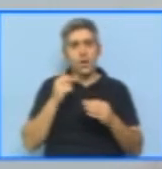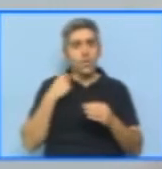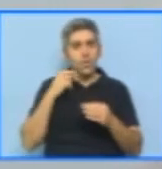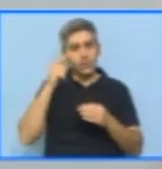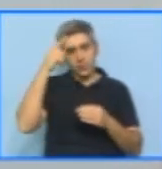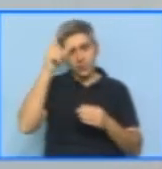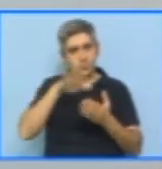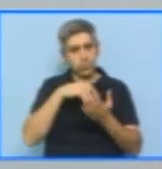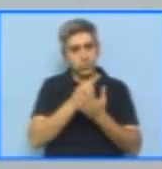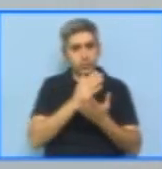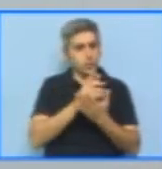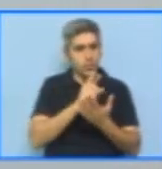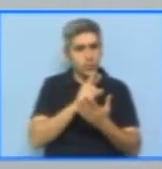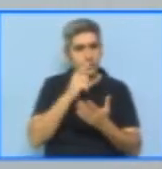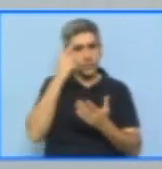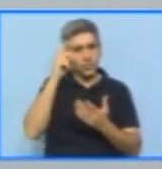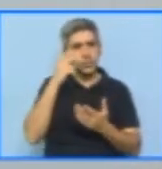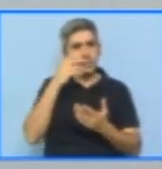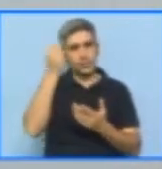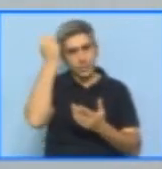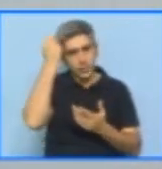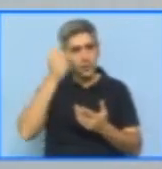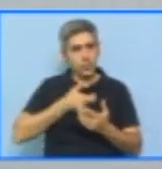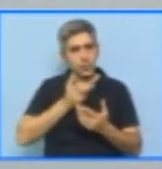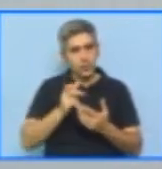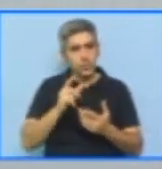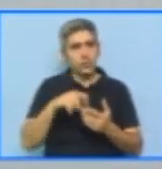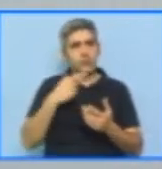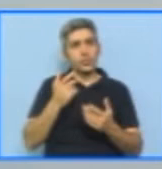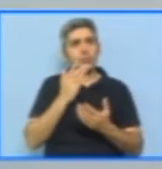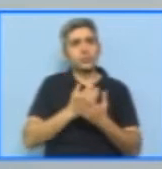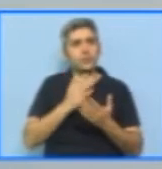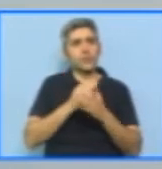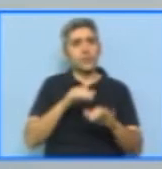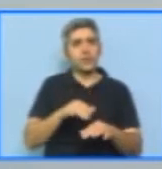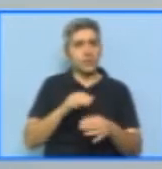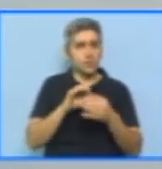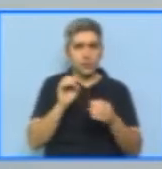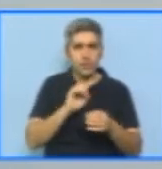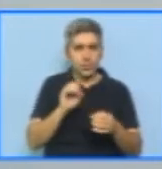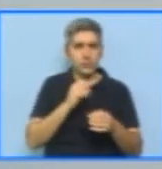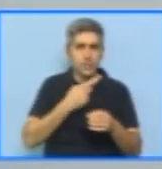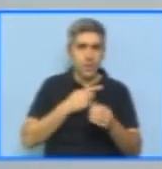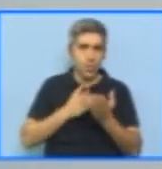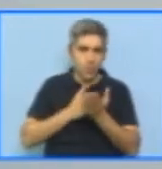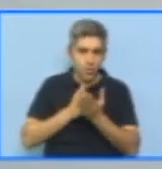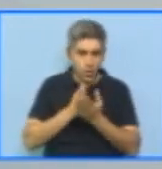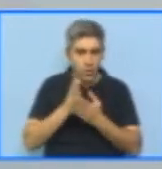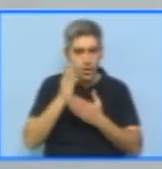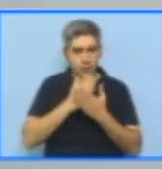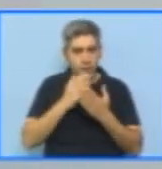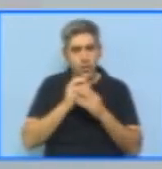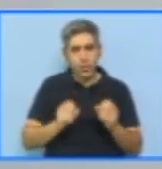as licenciaturas, os mestrados e os doutoramentos e depois deixamos de estudar. E isso não faz sentido. Faz sentido que procuremos sempre